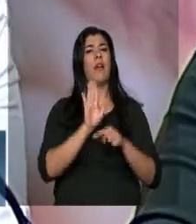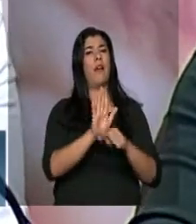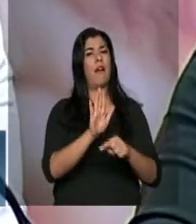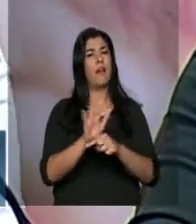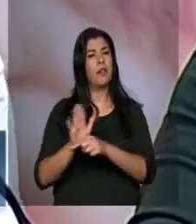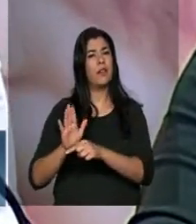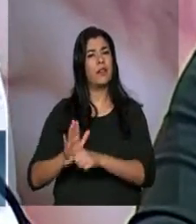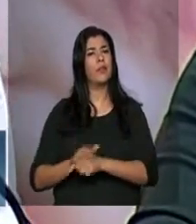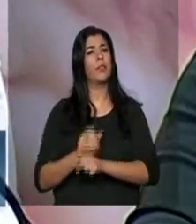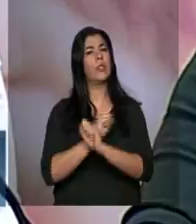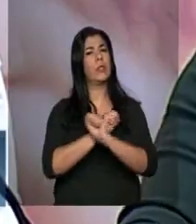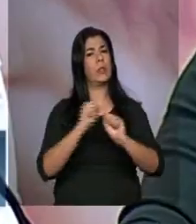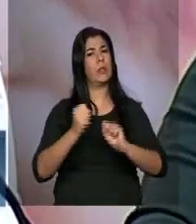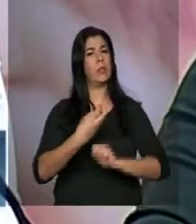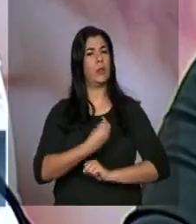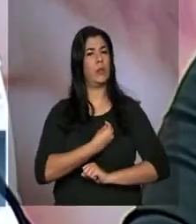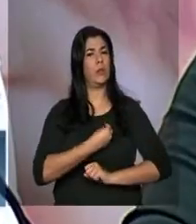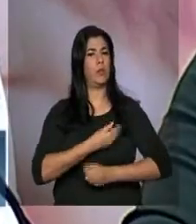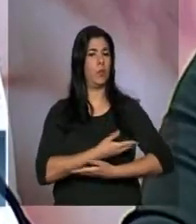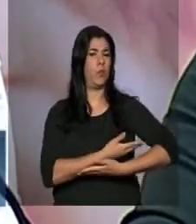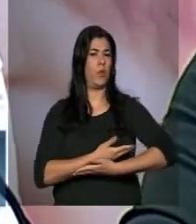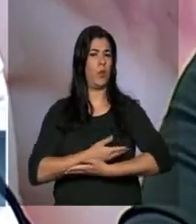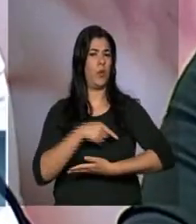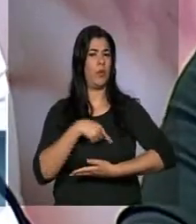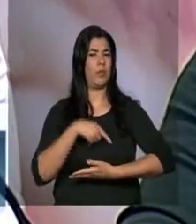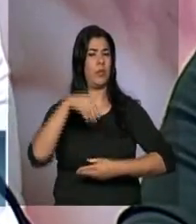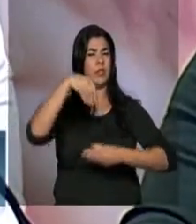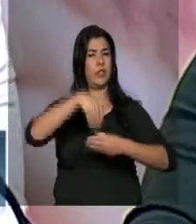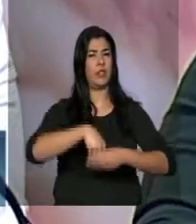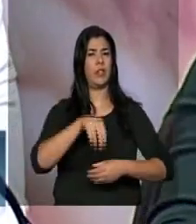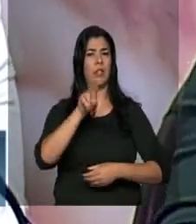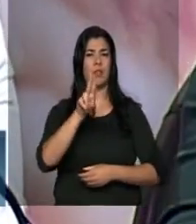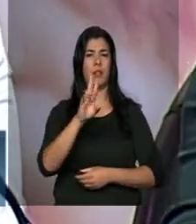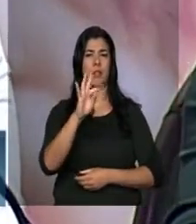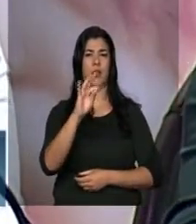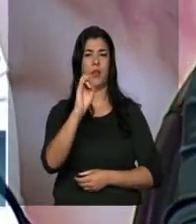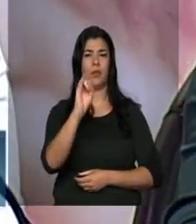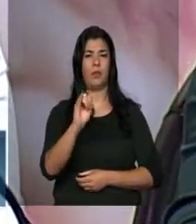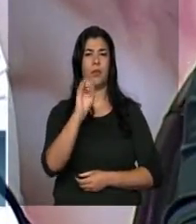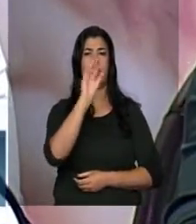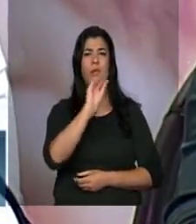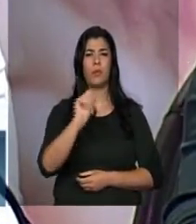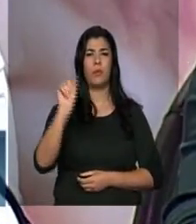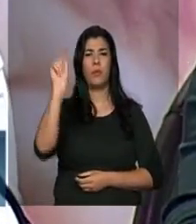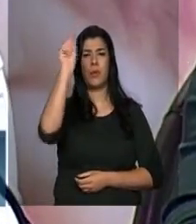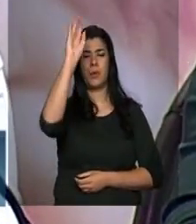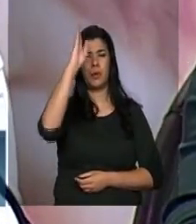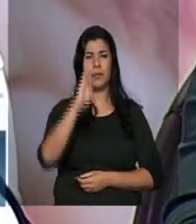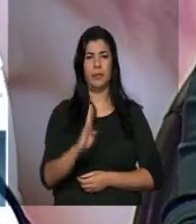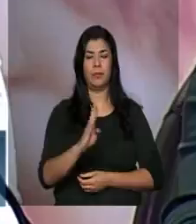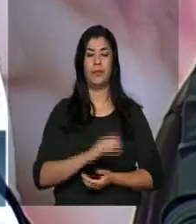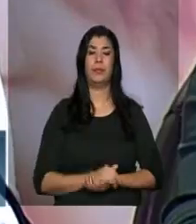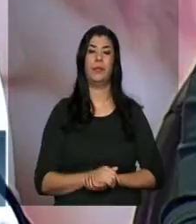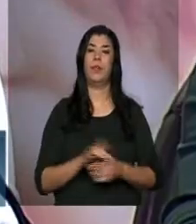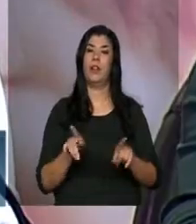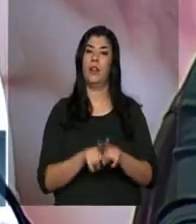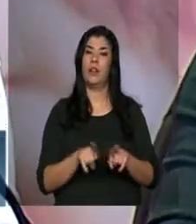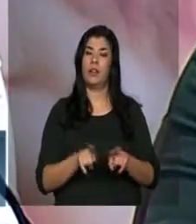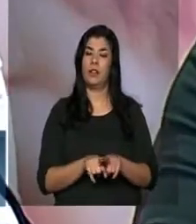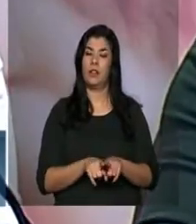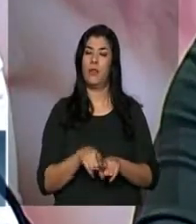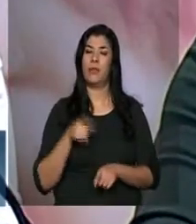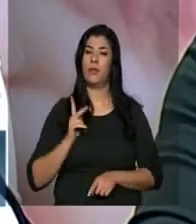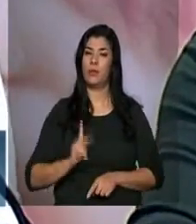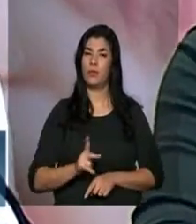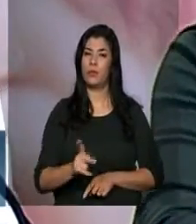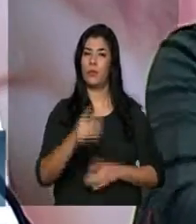desses pequeninos, né, que estão nas UTIs neonatal Brasil afora. Em seguida, gostaria já de